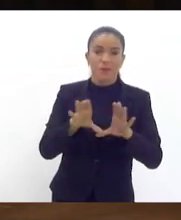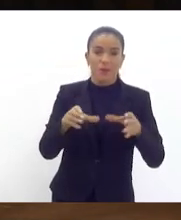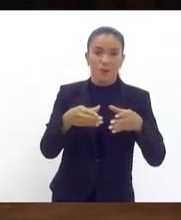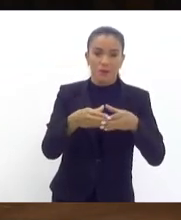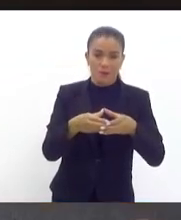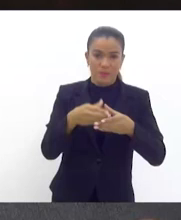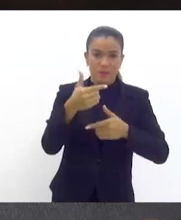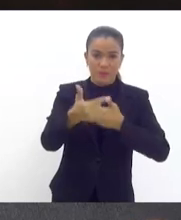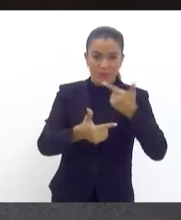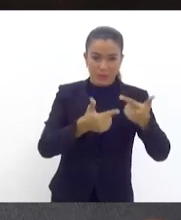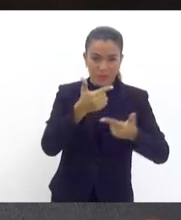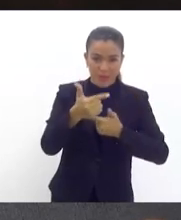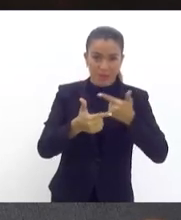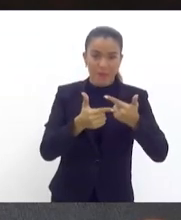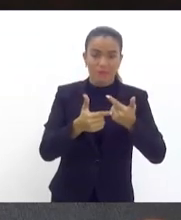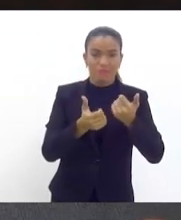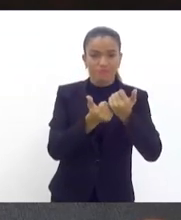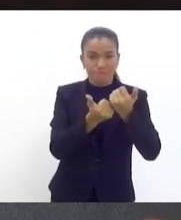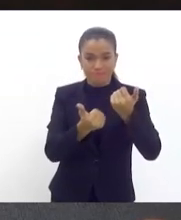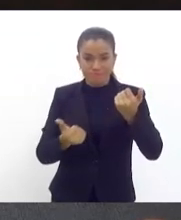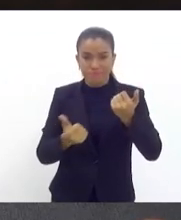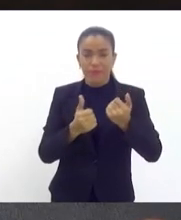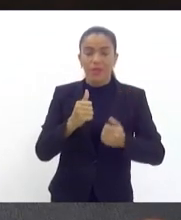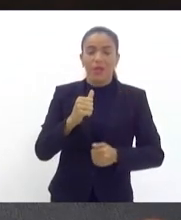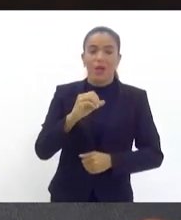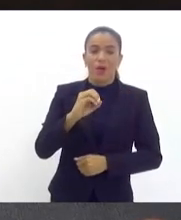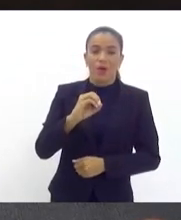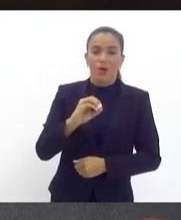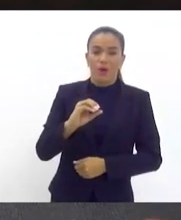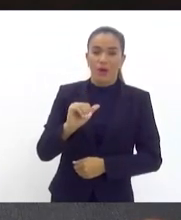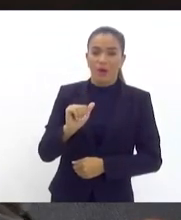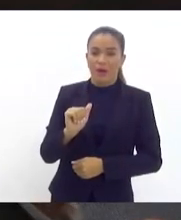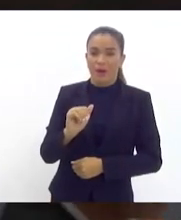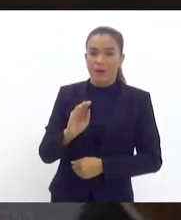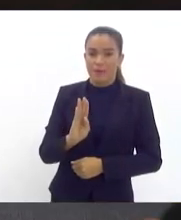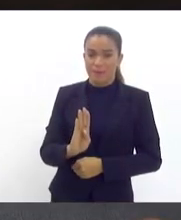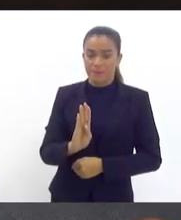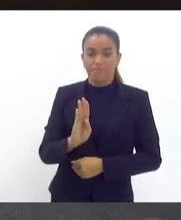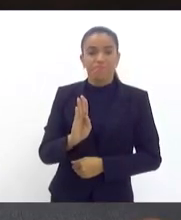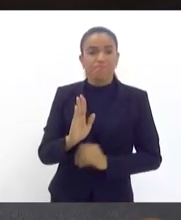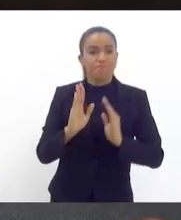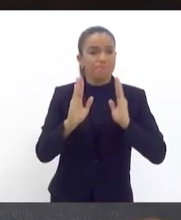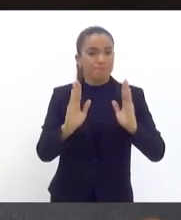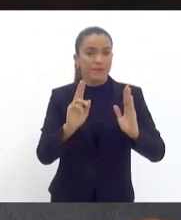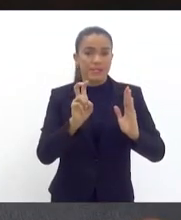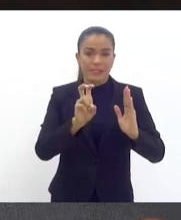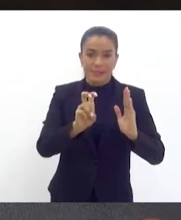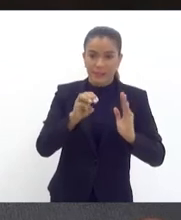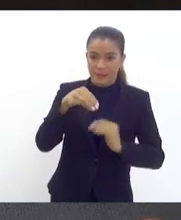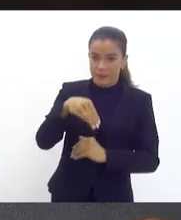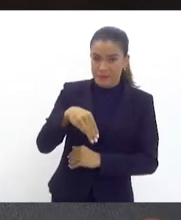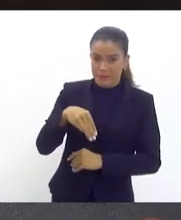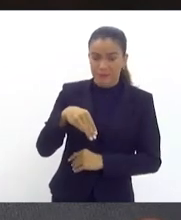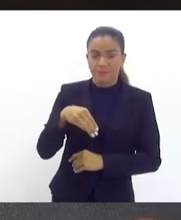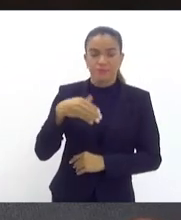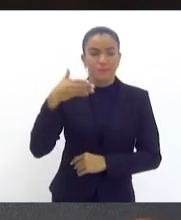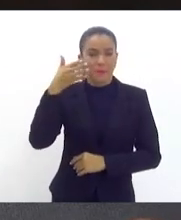Estado do Rio de Janeiro Muito obrigado pela presença senhora dispõe de 5 minutos